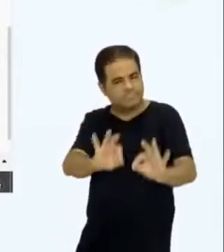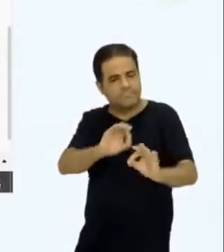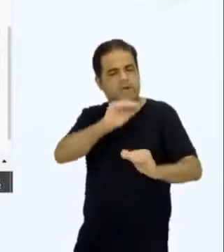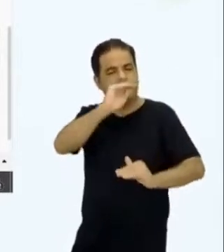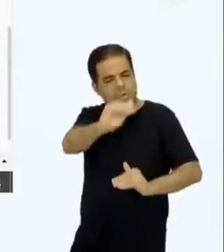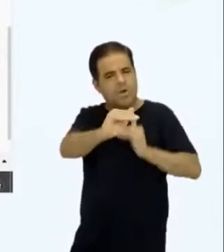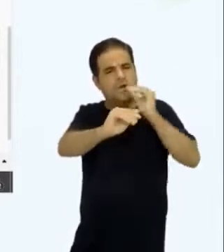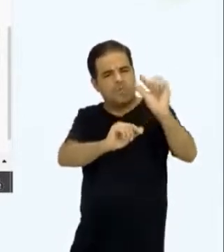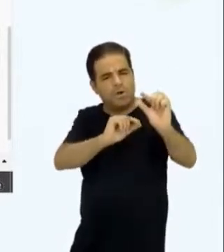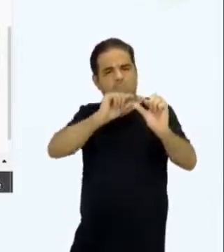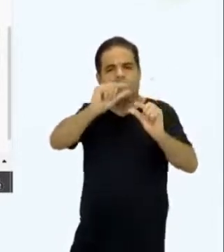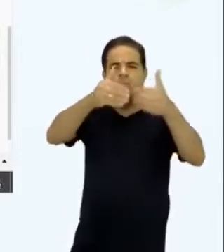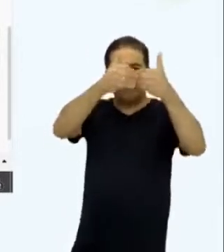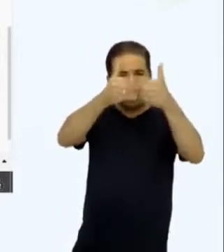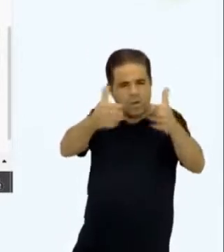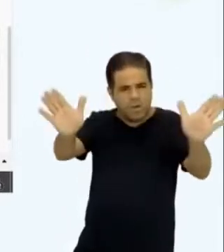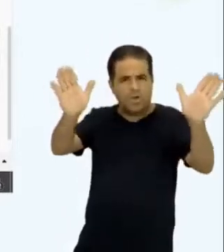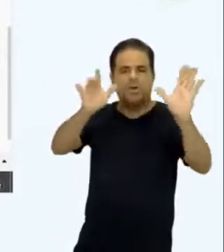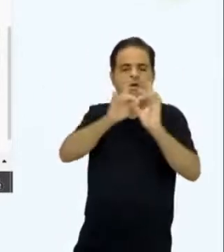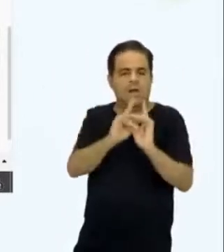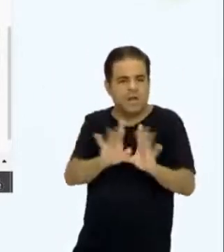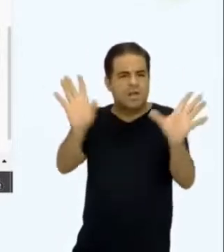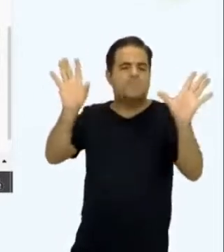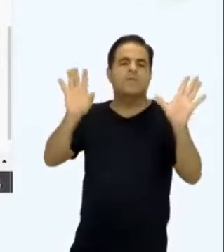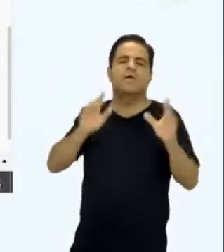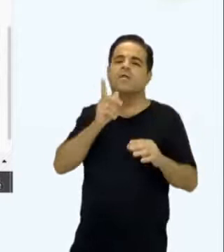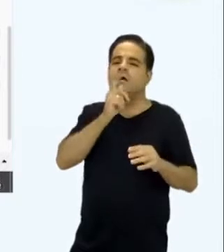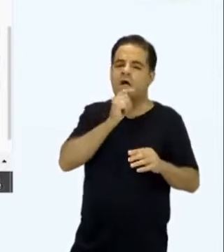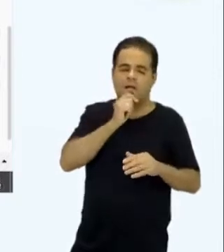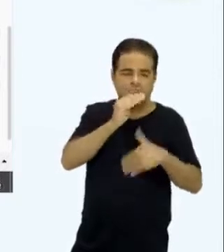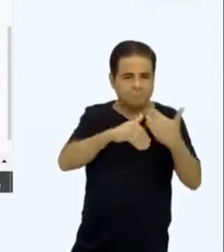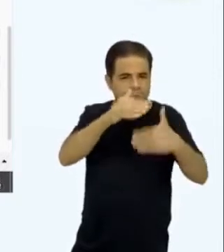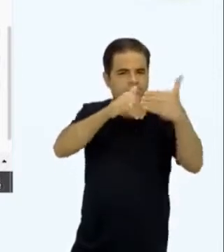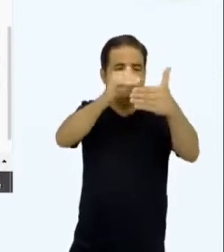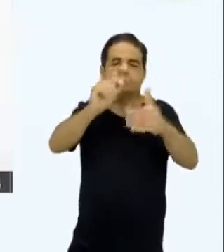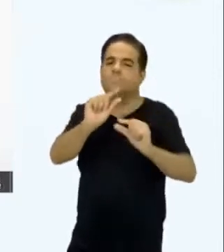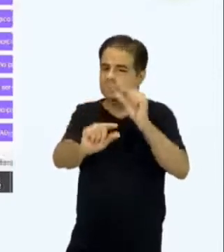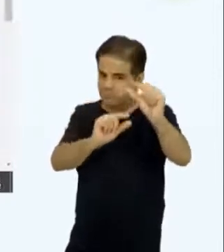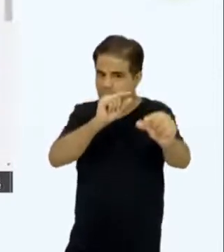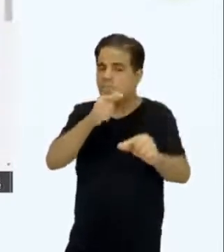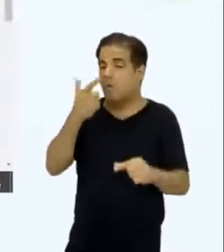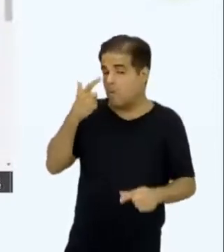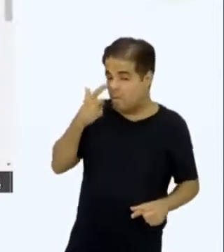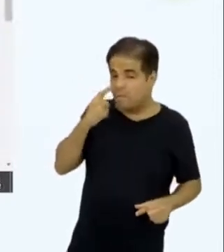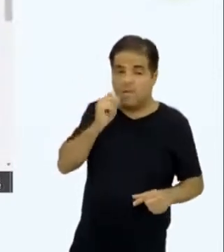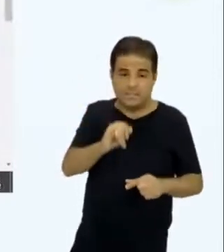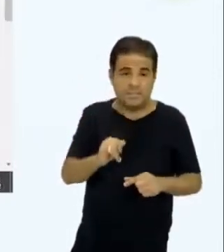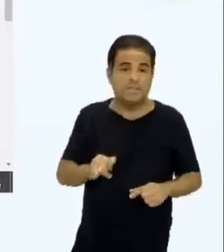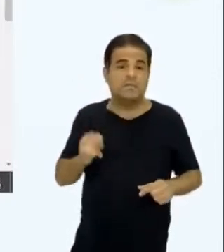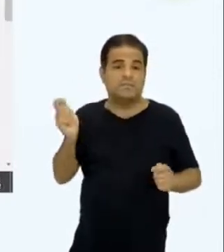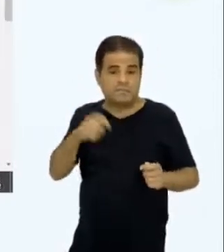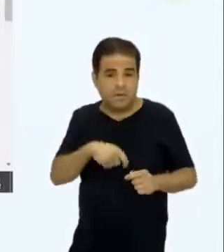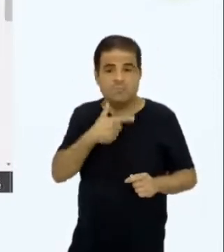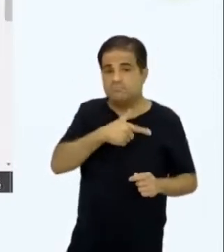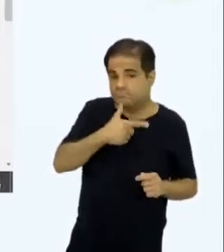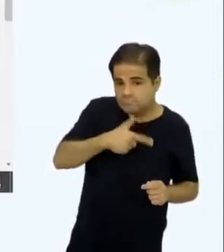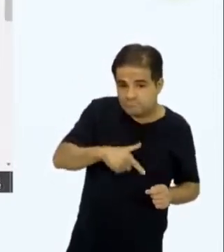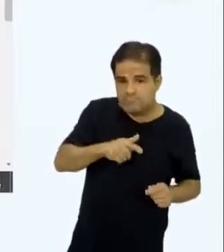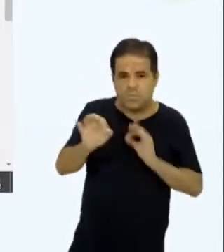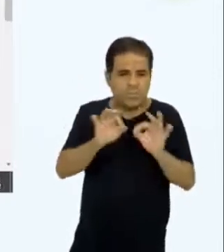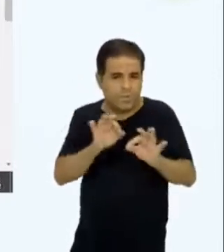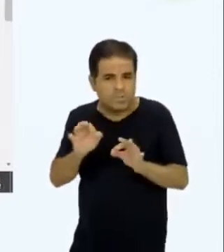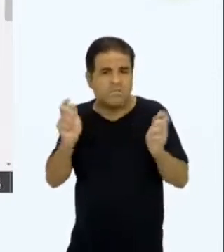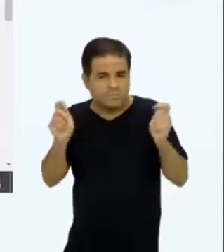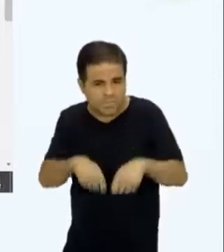poucos, abrindo aos poucos e liberando um pouquinho de água de cada vez, né? Vamos ver se o nosso código está funcionando, se o nosso projeto vai